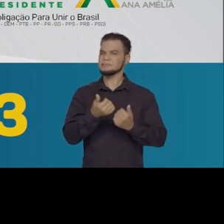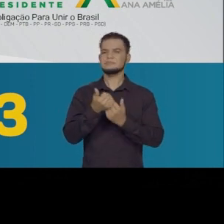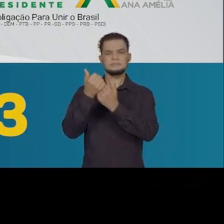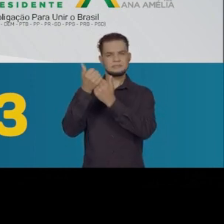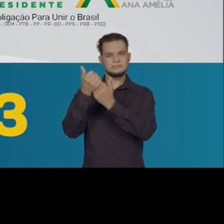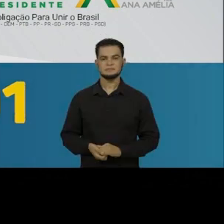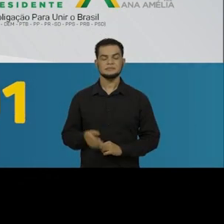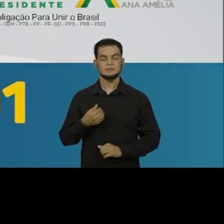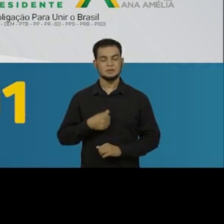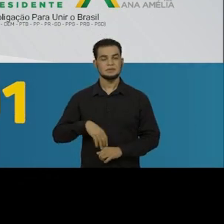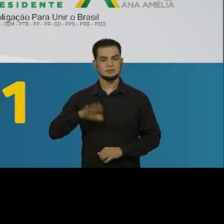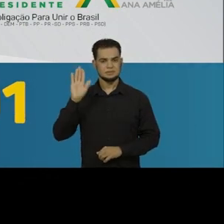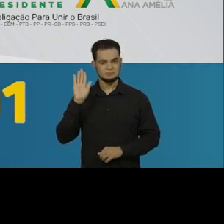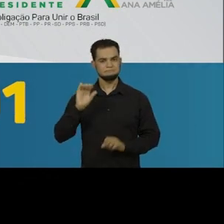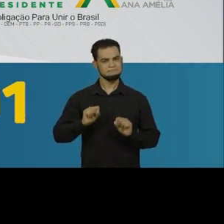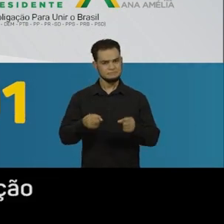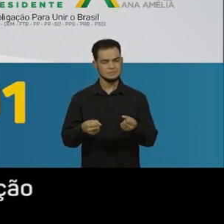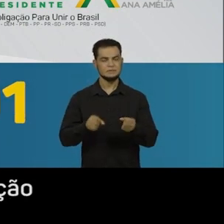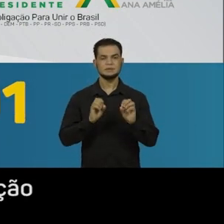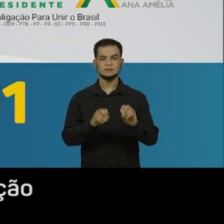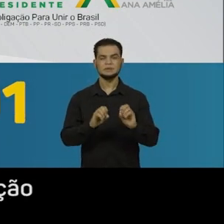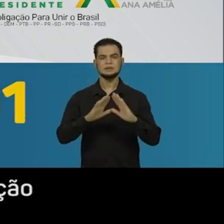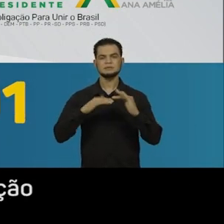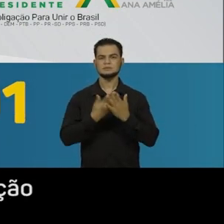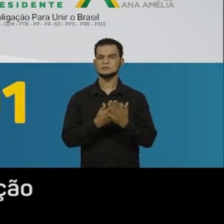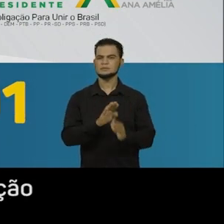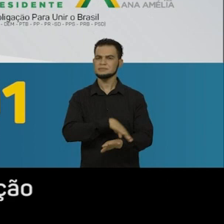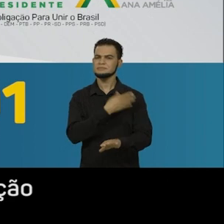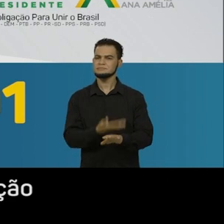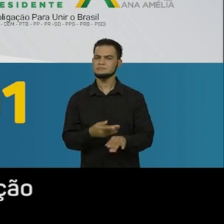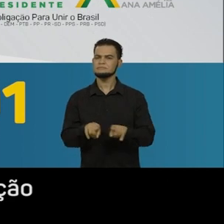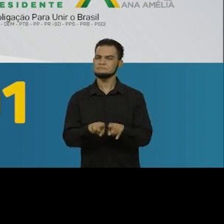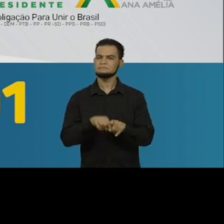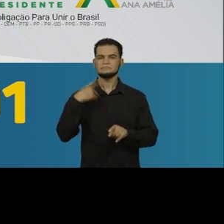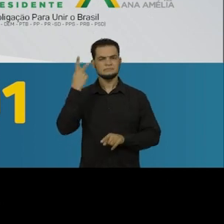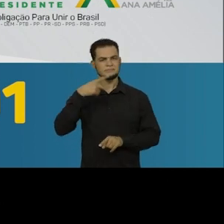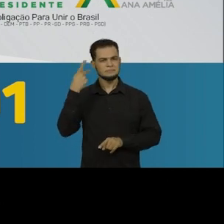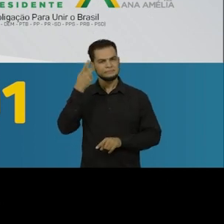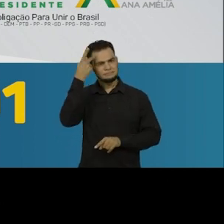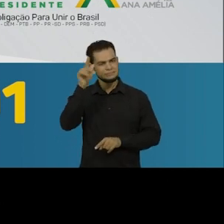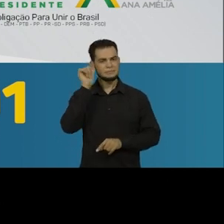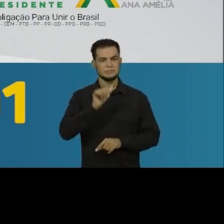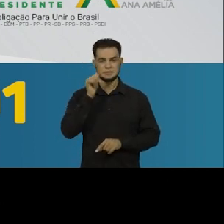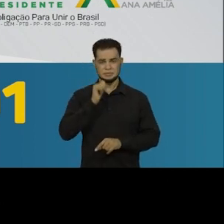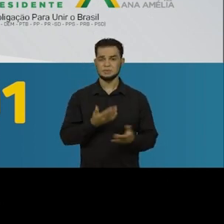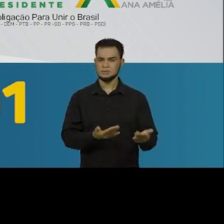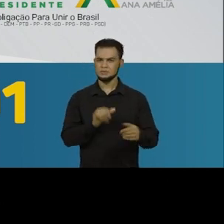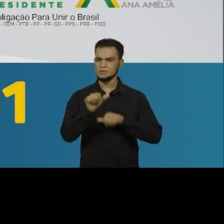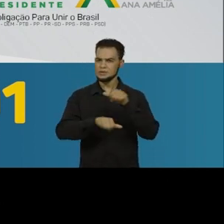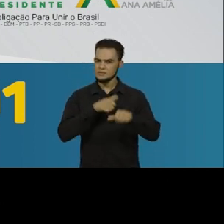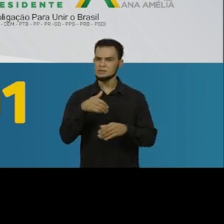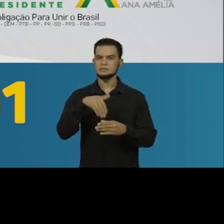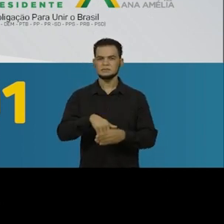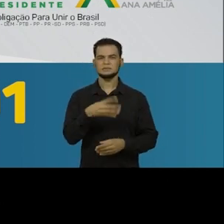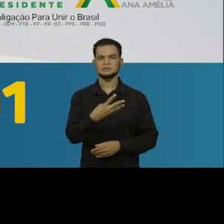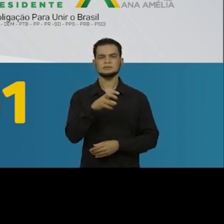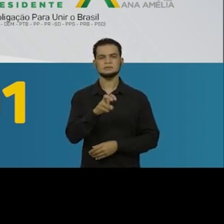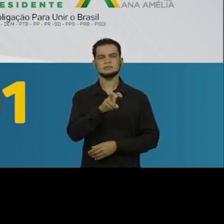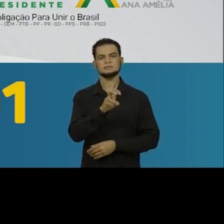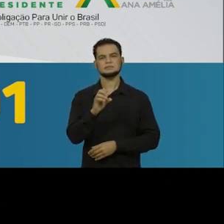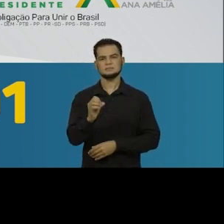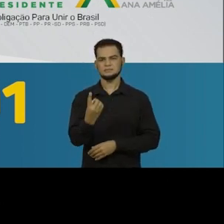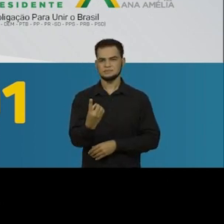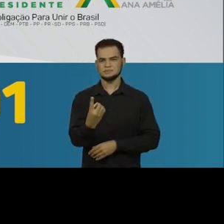o seu apoio. Sou Gabriele Cardoso. Defendo educação em tempo integral e ampliação de políticas públicas para as mulheres. Juventude e Renovação,